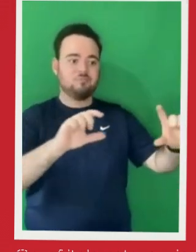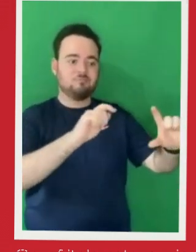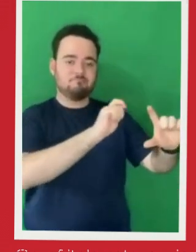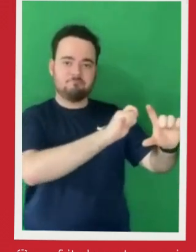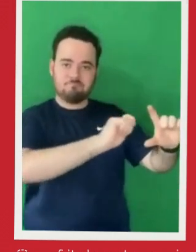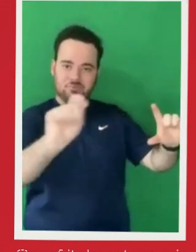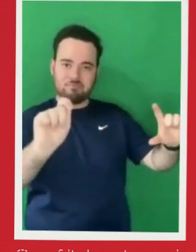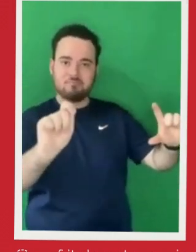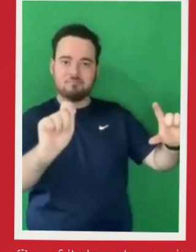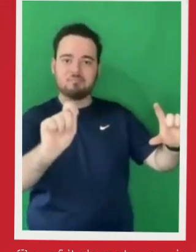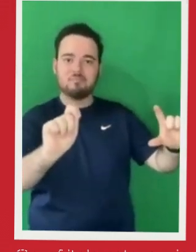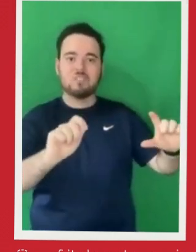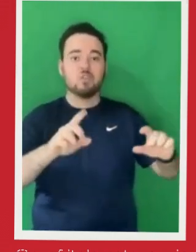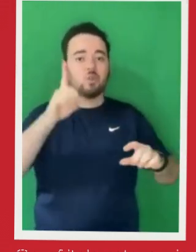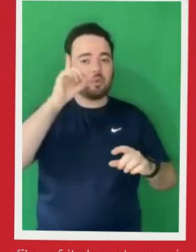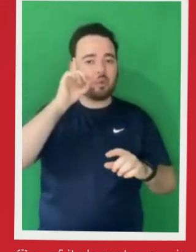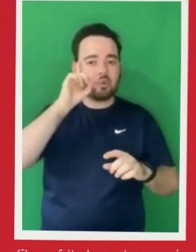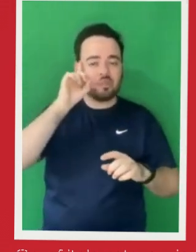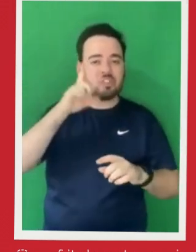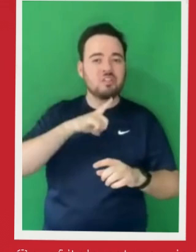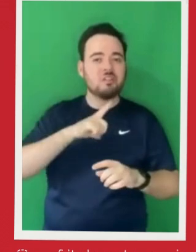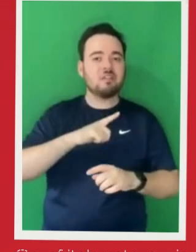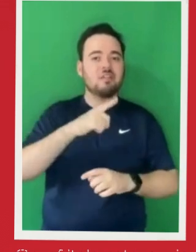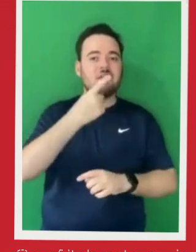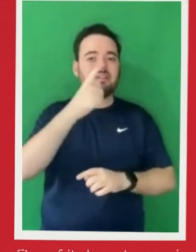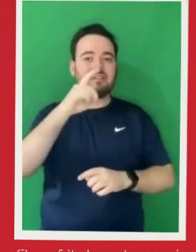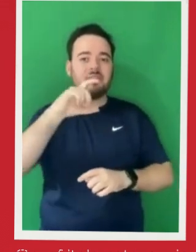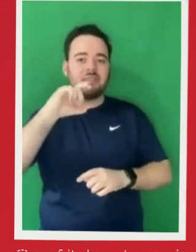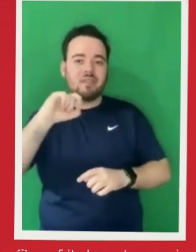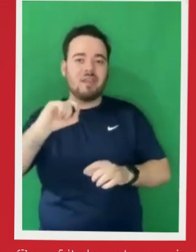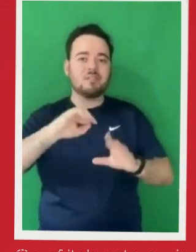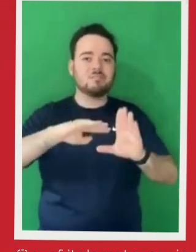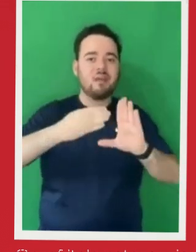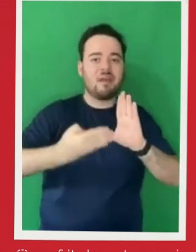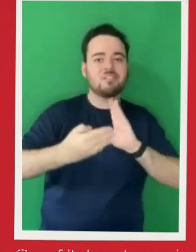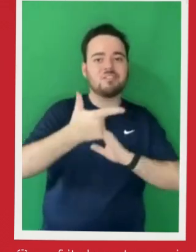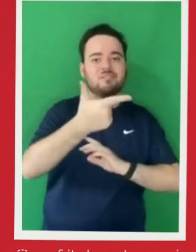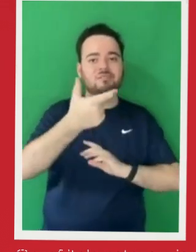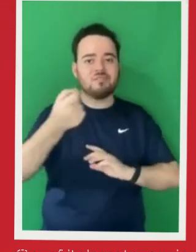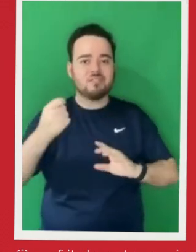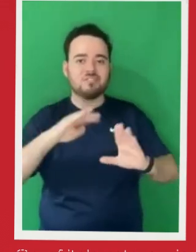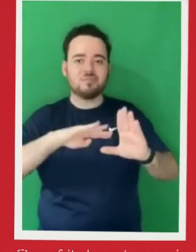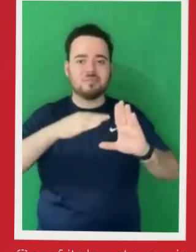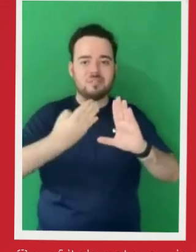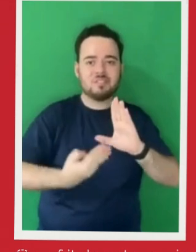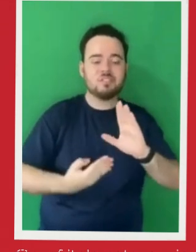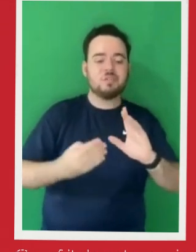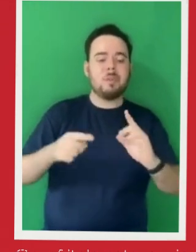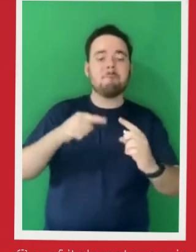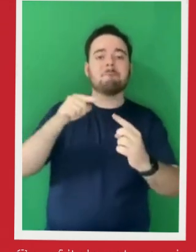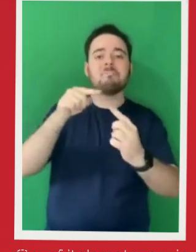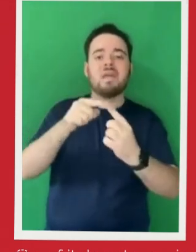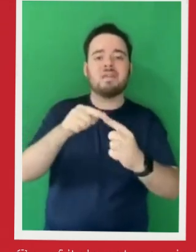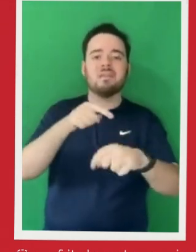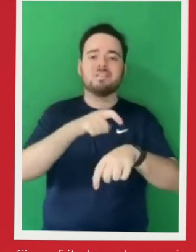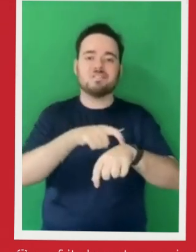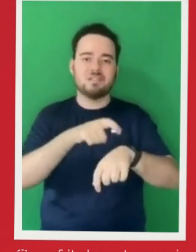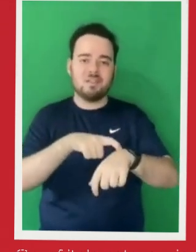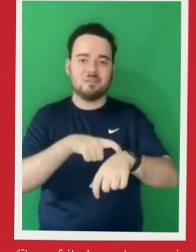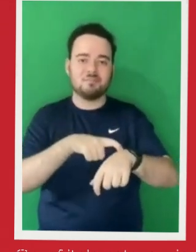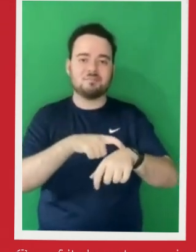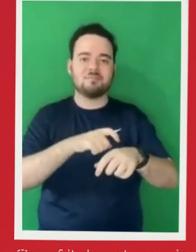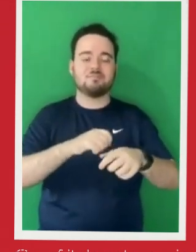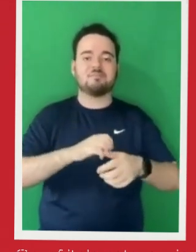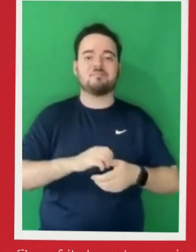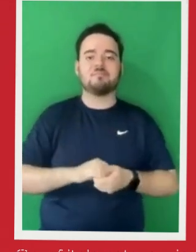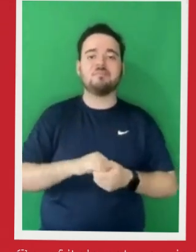estabelece metas? Eu vou todos os dias ler pelo menos 10 páginas, 20 páginas? Ou você estabelece metas de tempo?